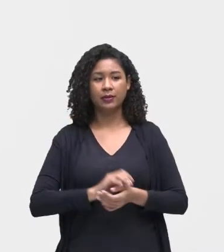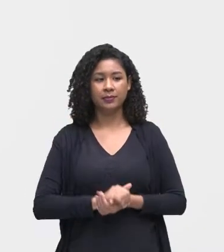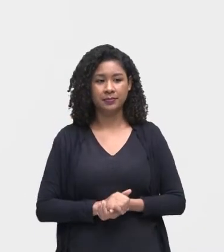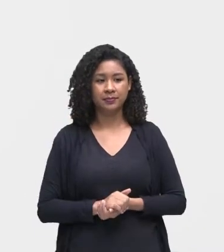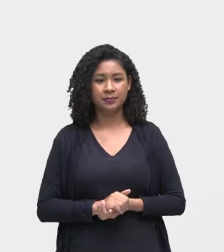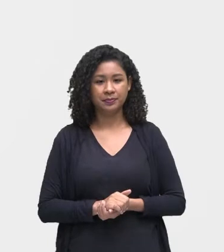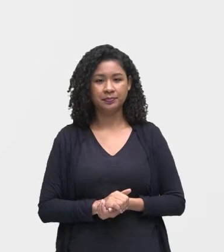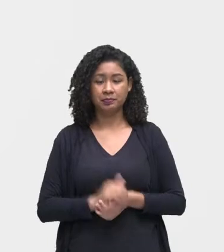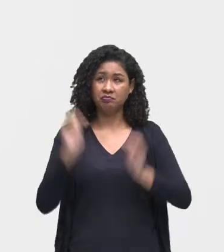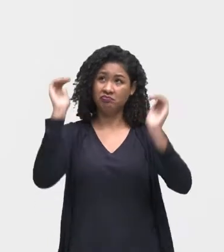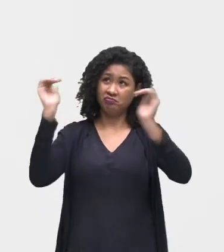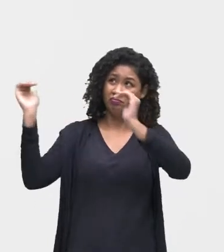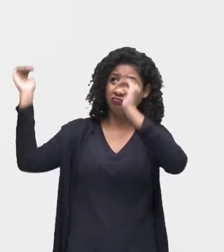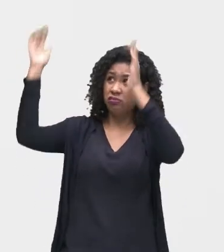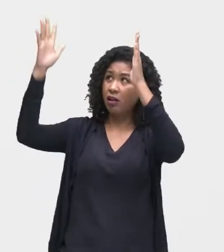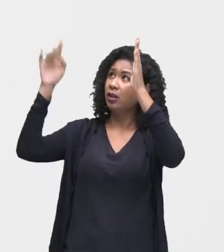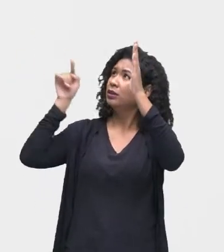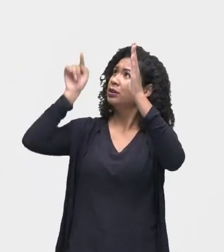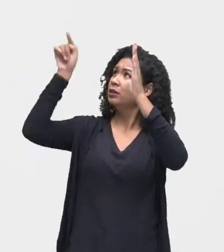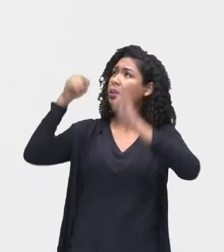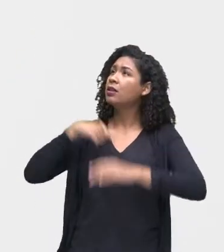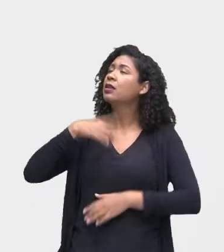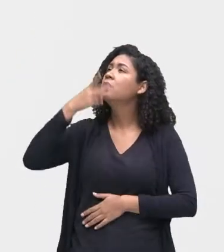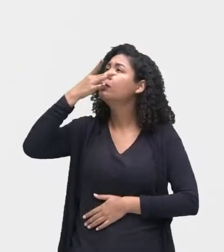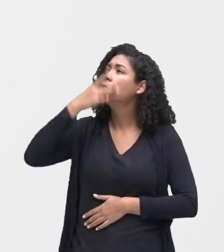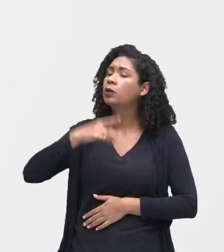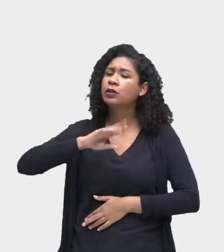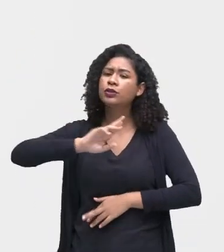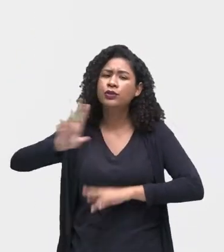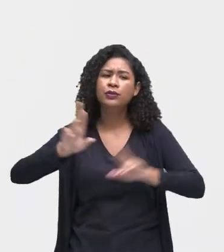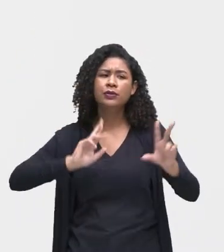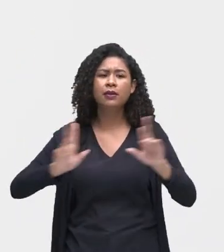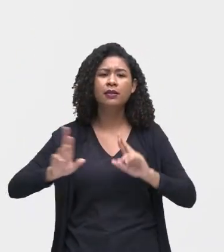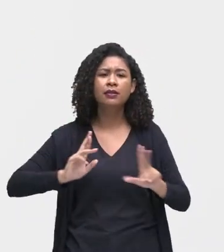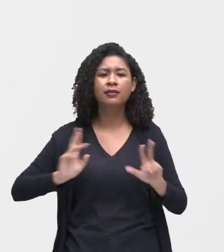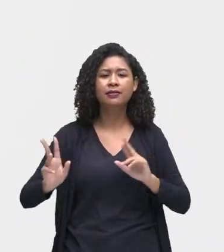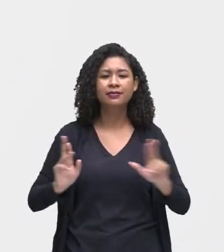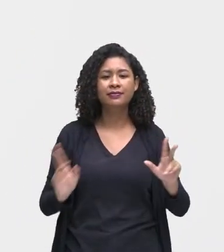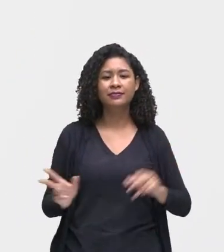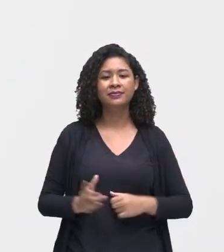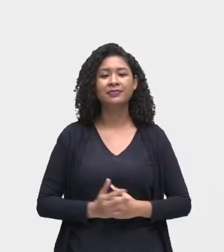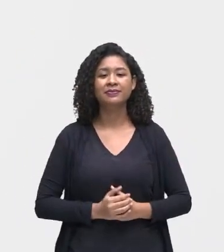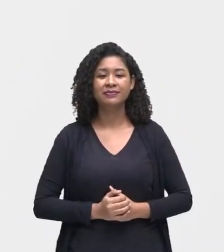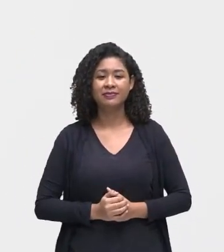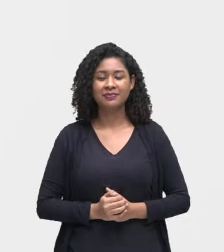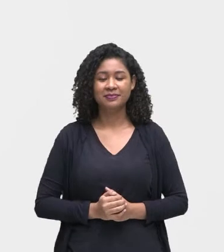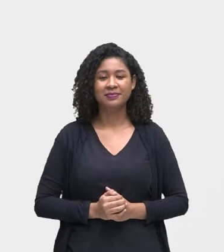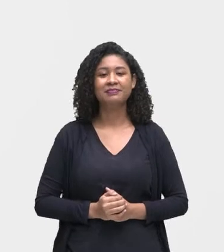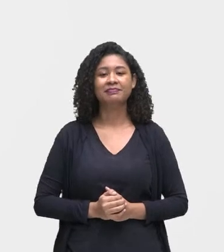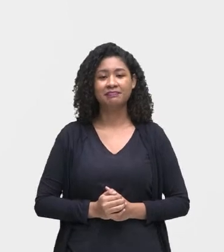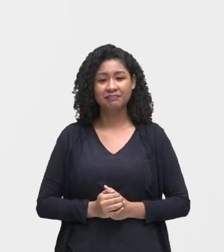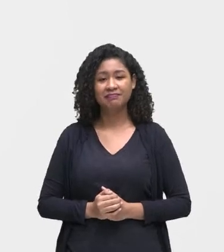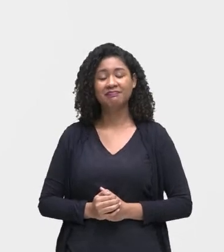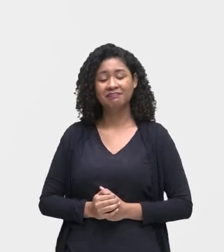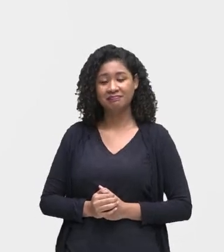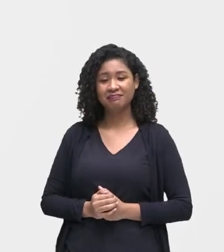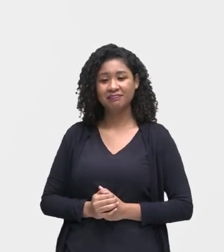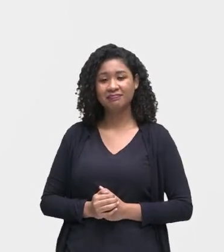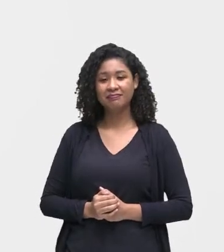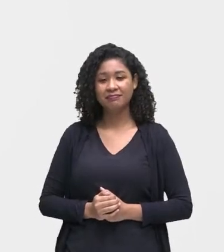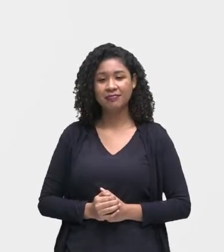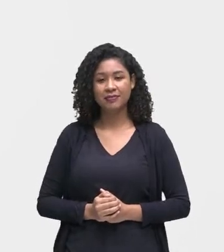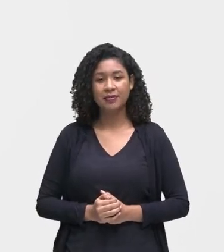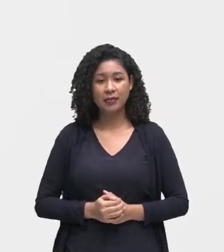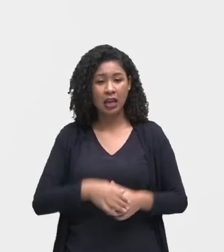tem diferentes faces e representações, né? E isso ele é muito interessante, dependendo